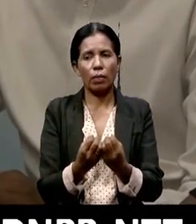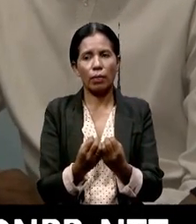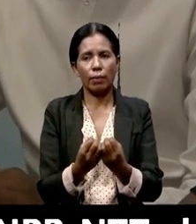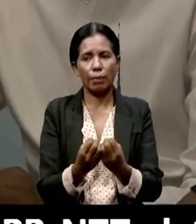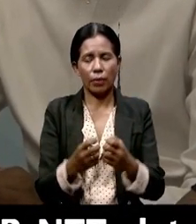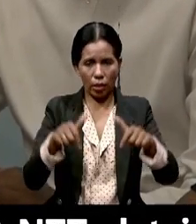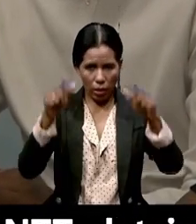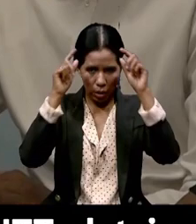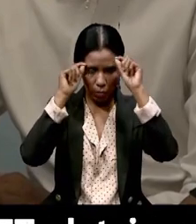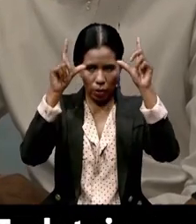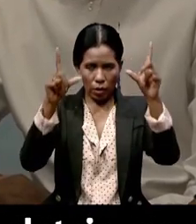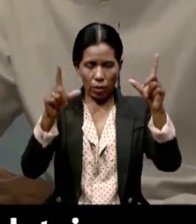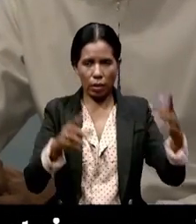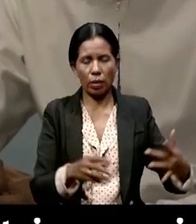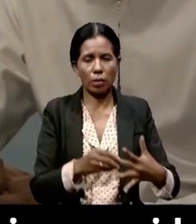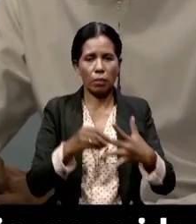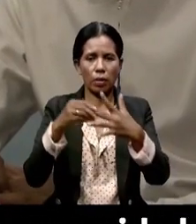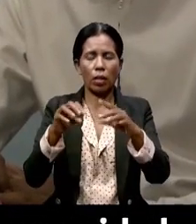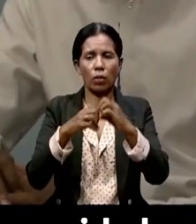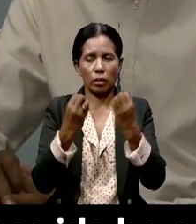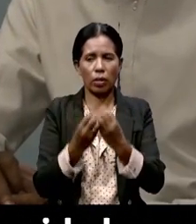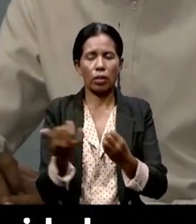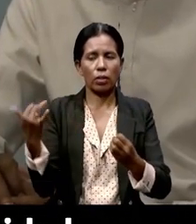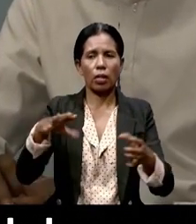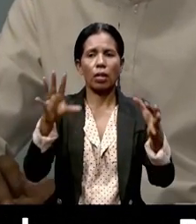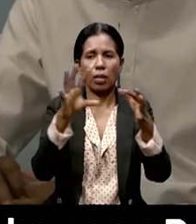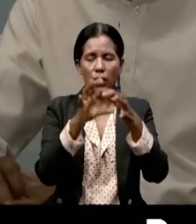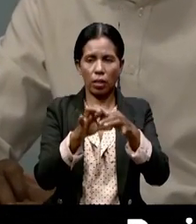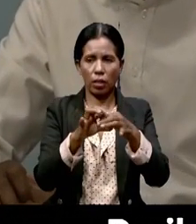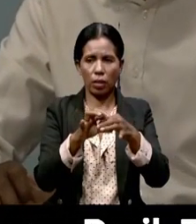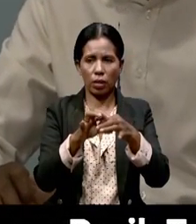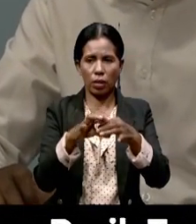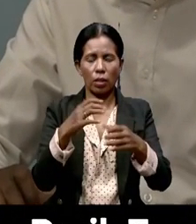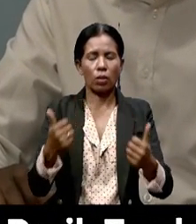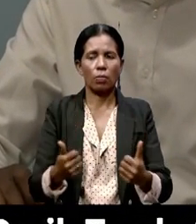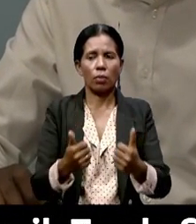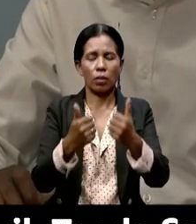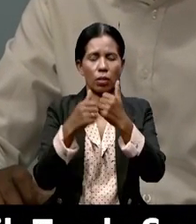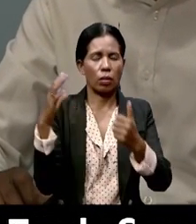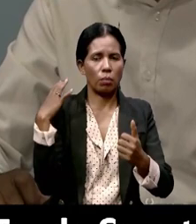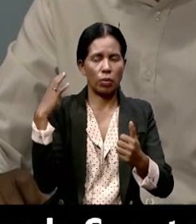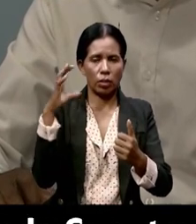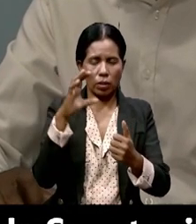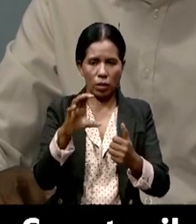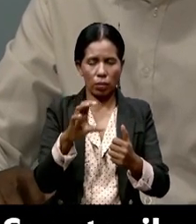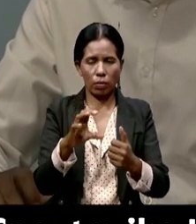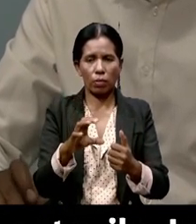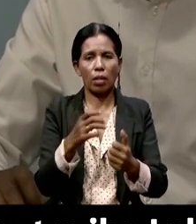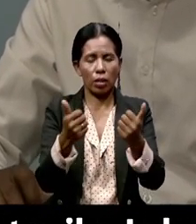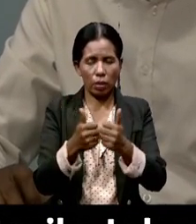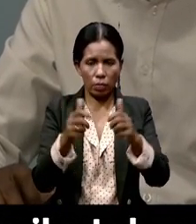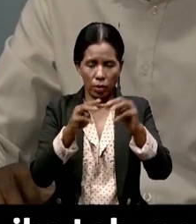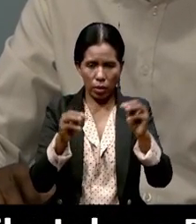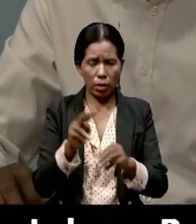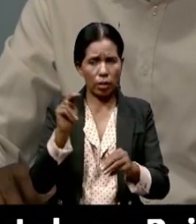e Timor Leste liliu organização ser neve liga ho kenar no competência comissão reguladora arte marciais nian ita